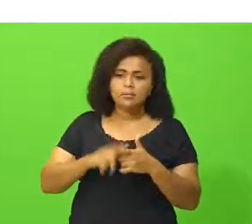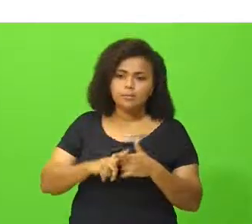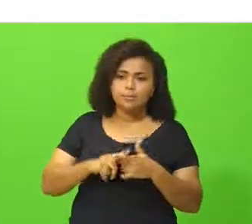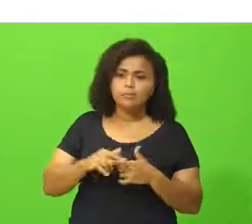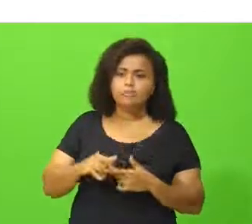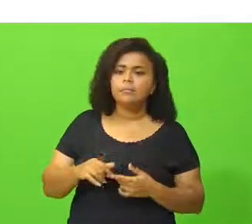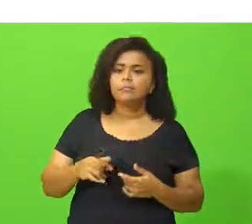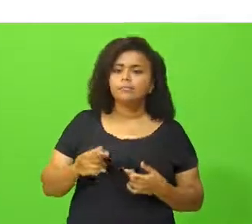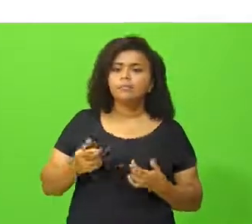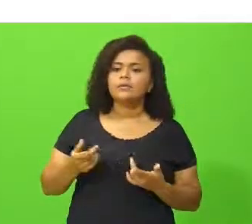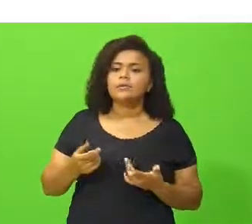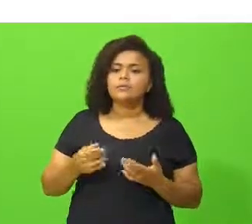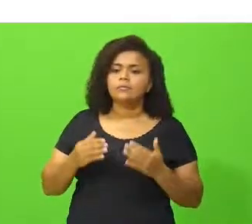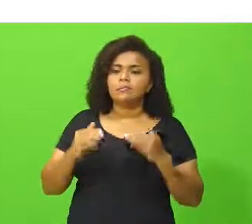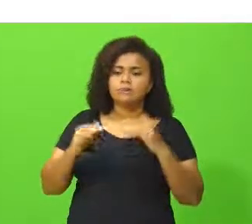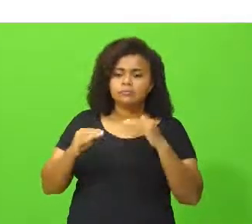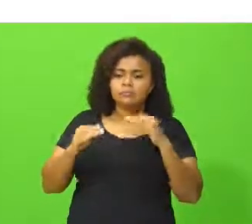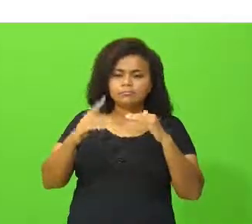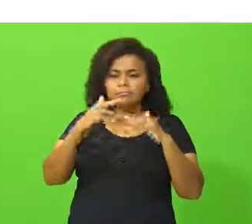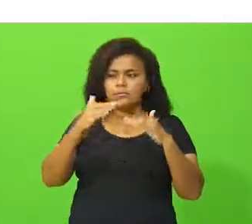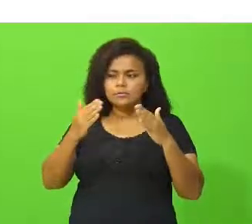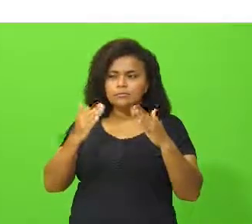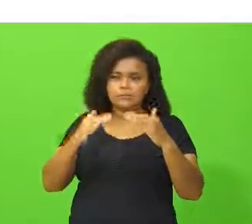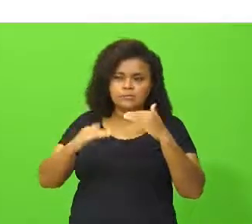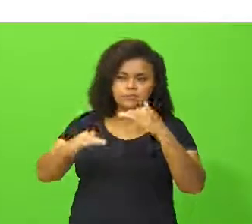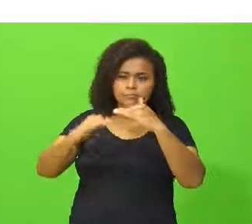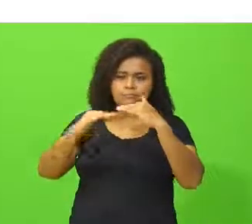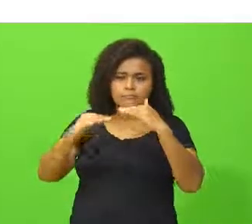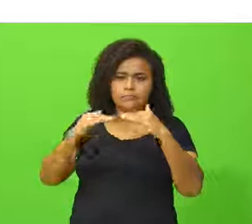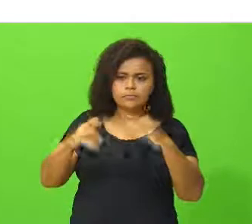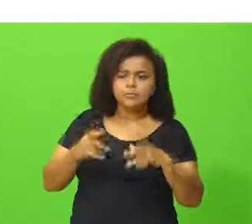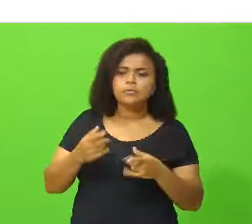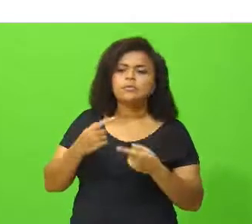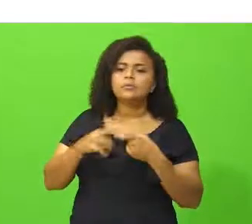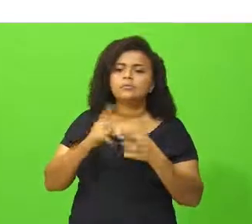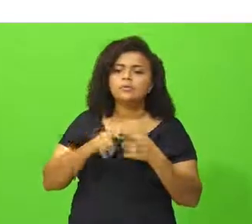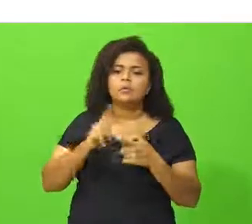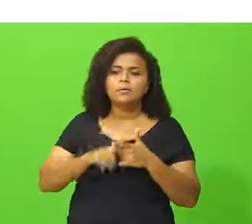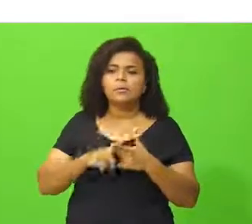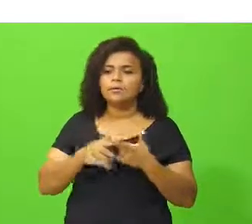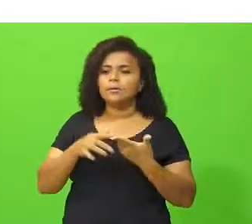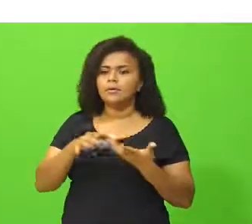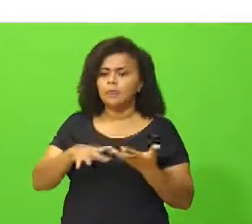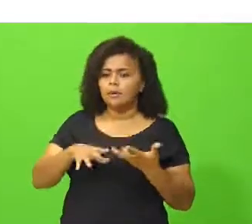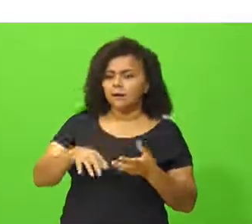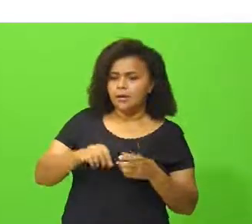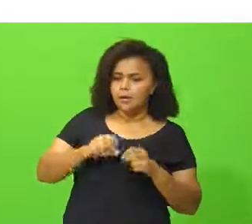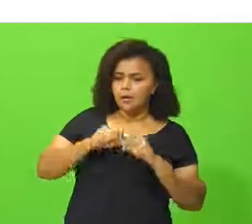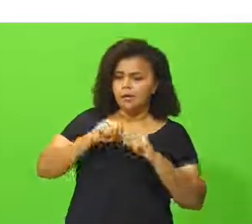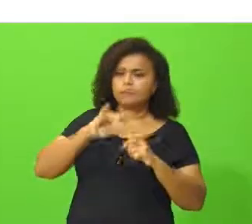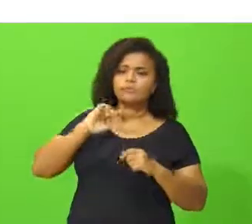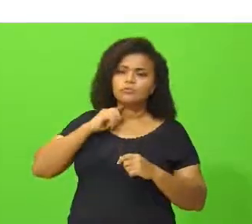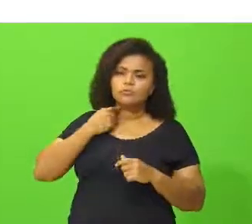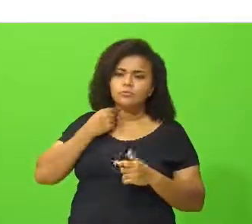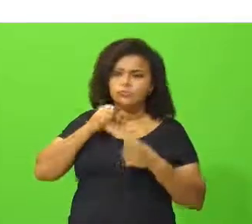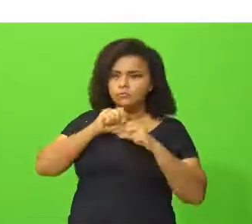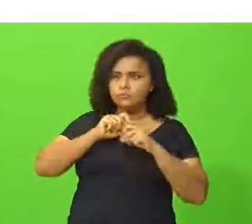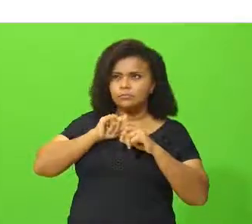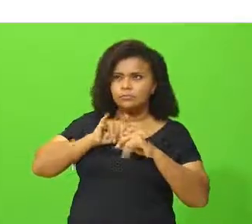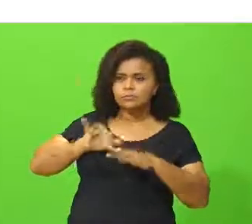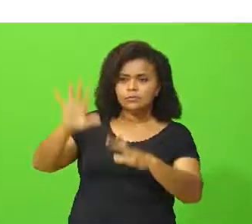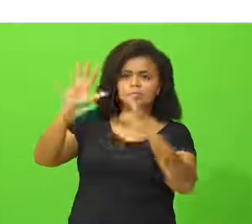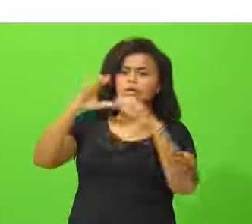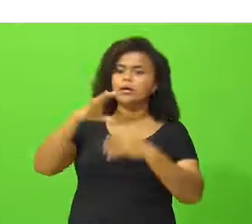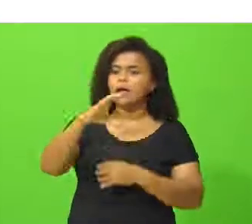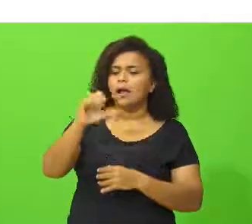material, eles estejam empatados em termos de percentuais, de toneladas de carbono lançado na atmosfera.